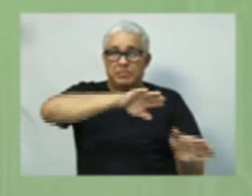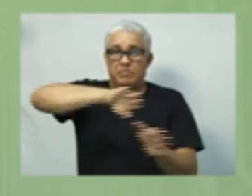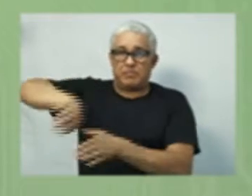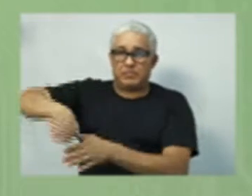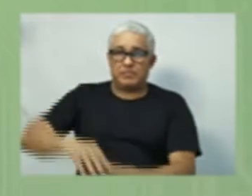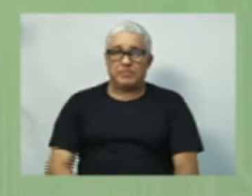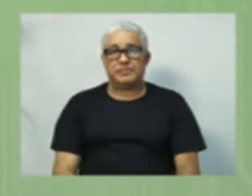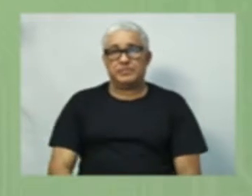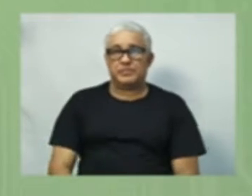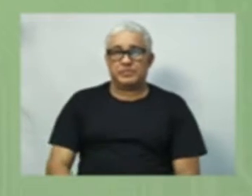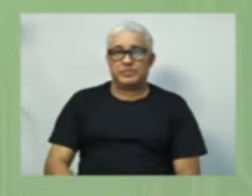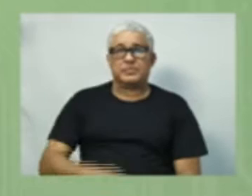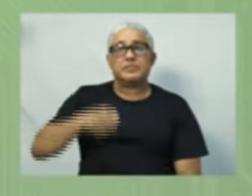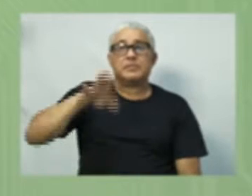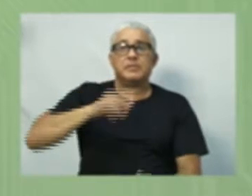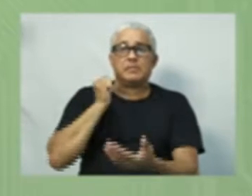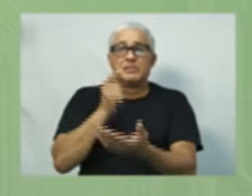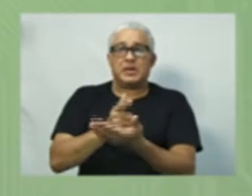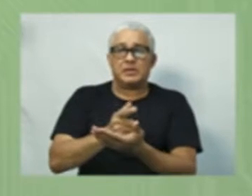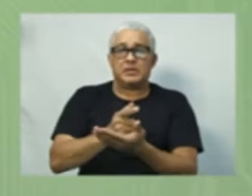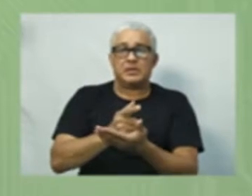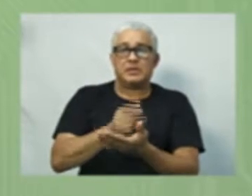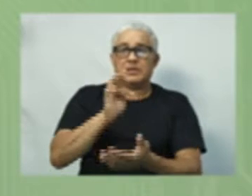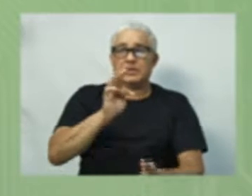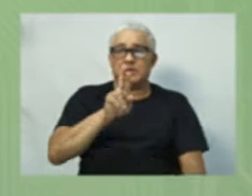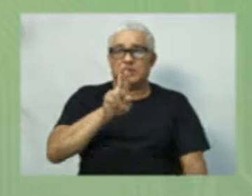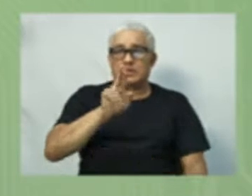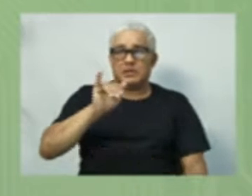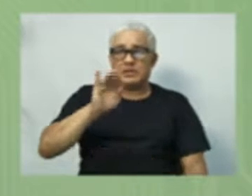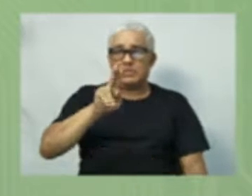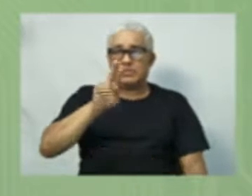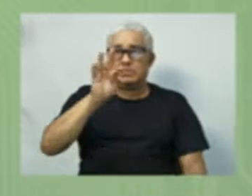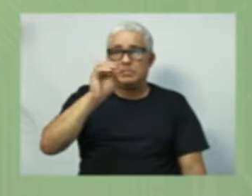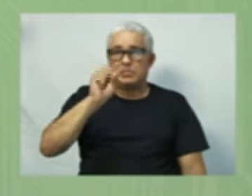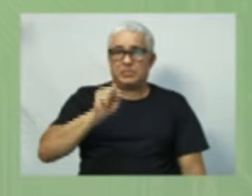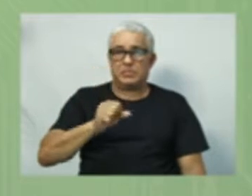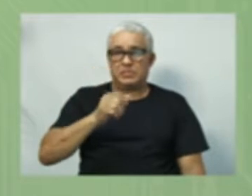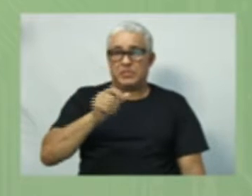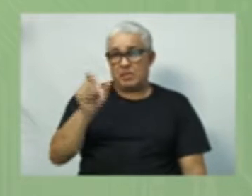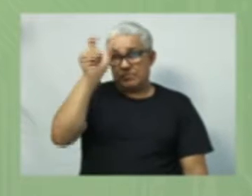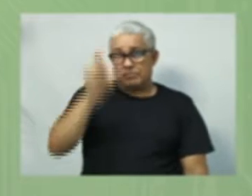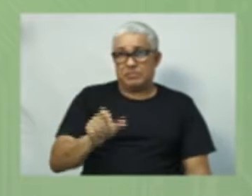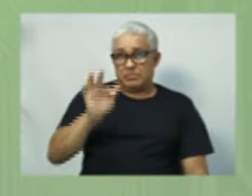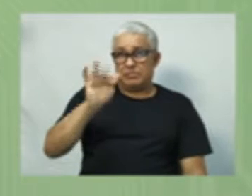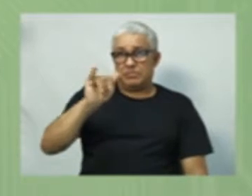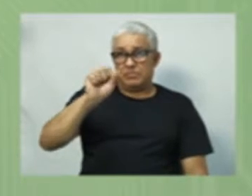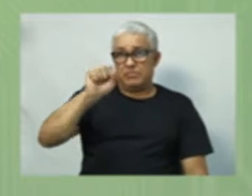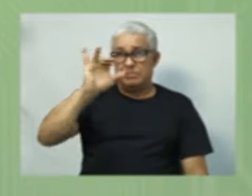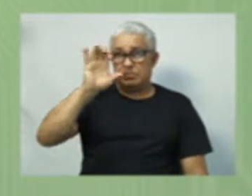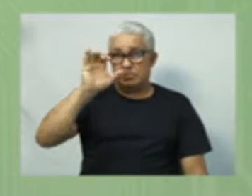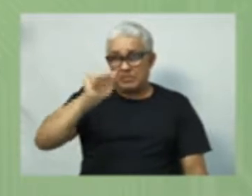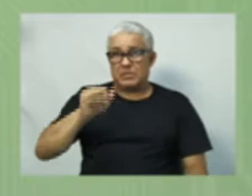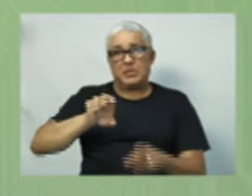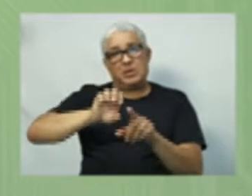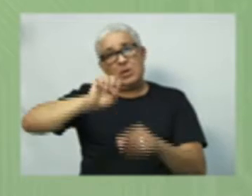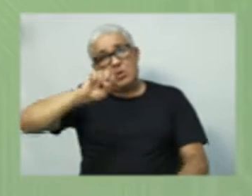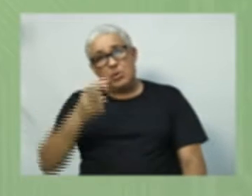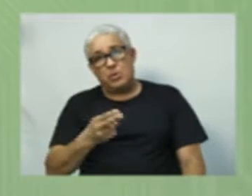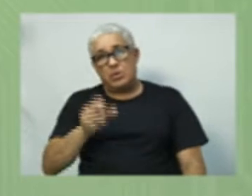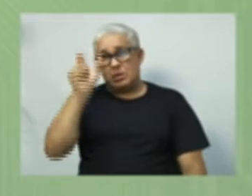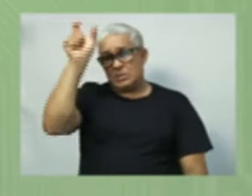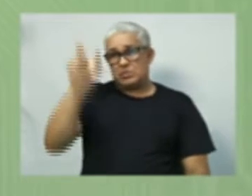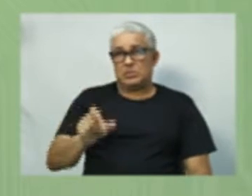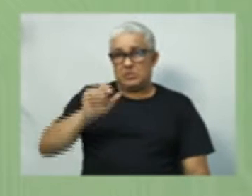quem paga mais tributos? Quem paga? Pessoa física ou pessoa jurídica? Sempre tem esse ponto de questão,